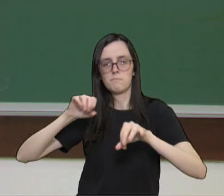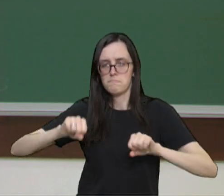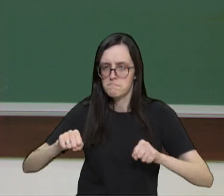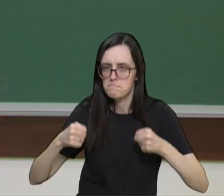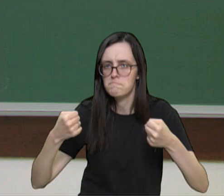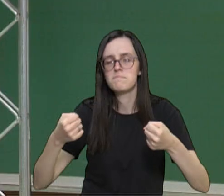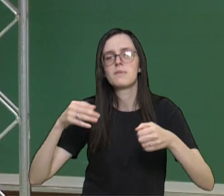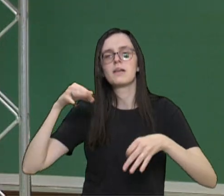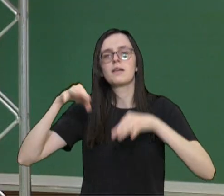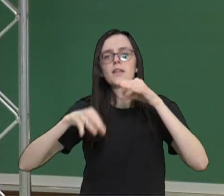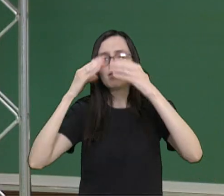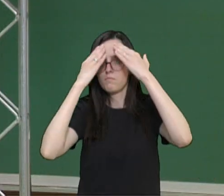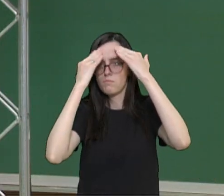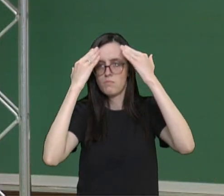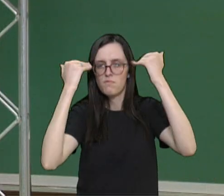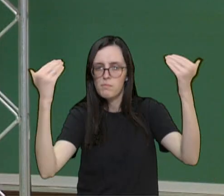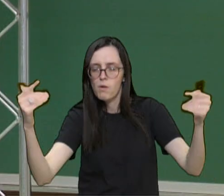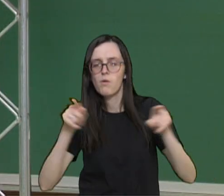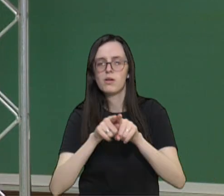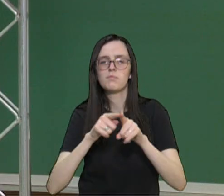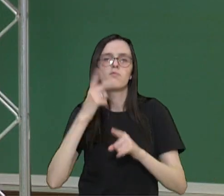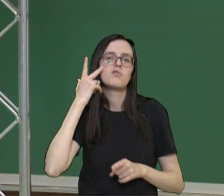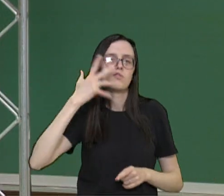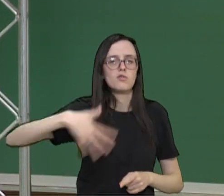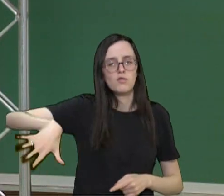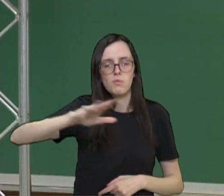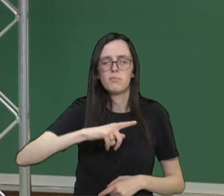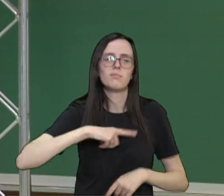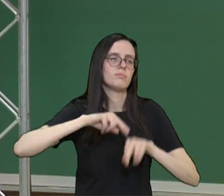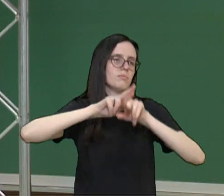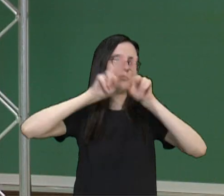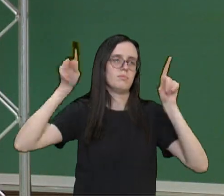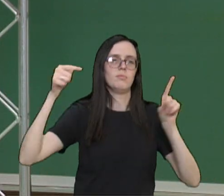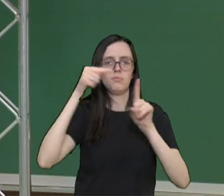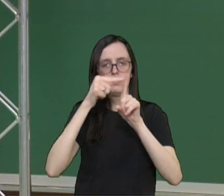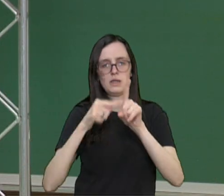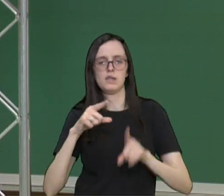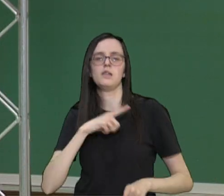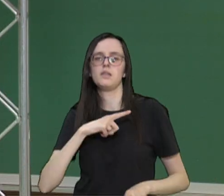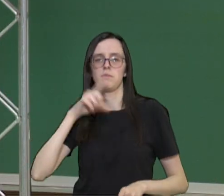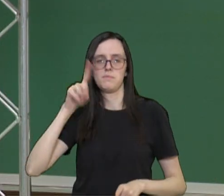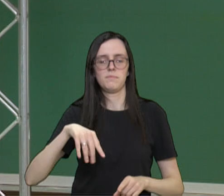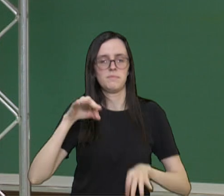popular, a comédia dell'arte, tem inúmeros